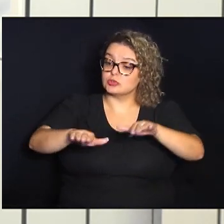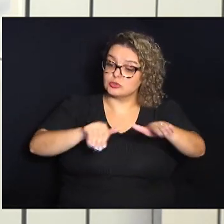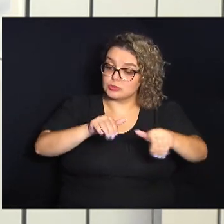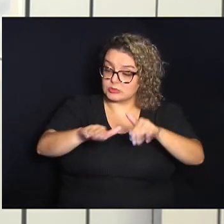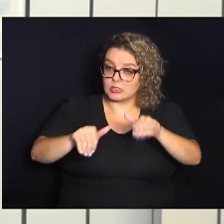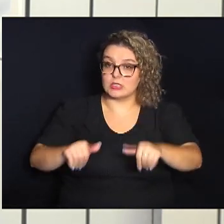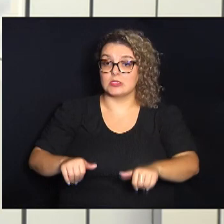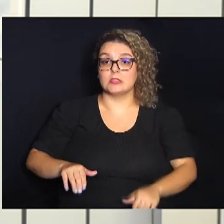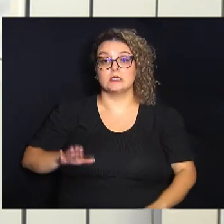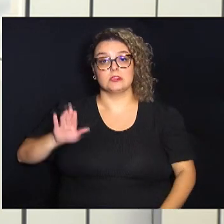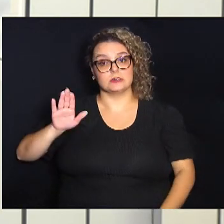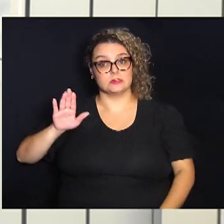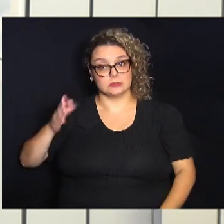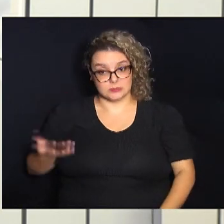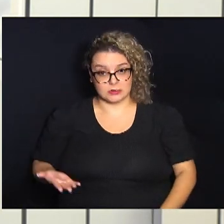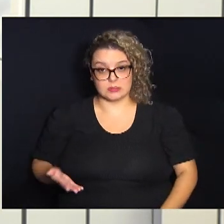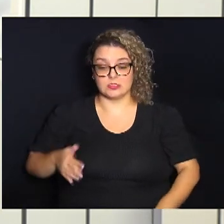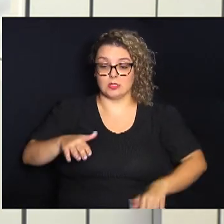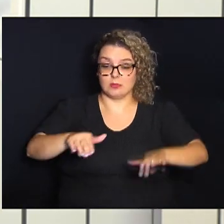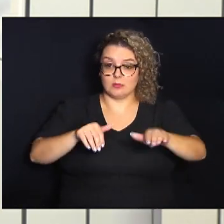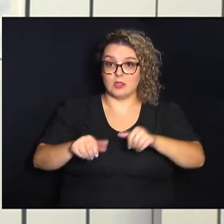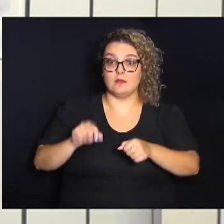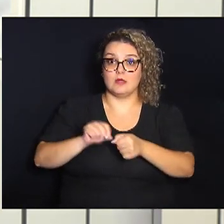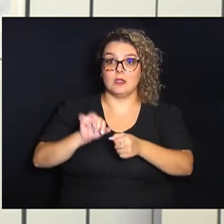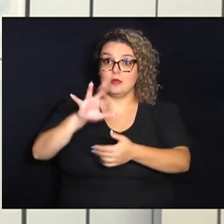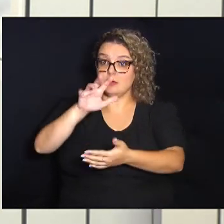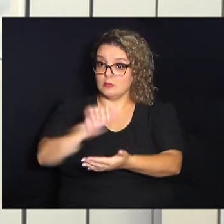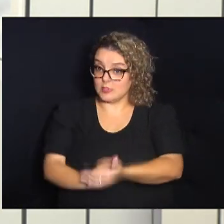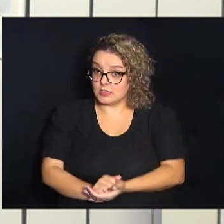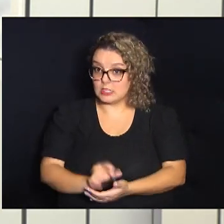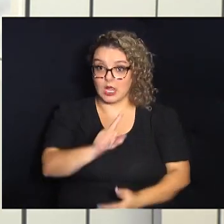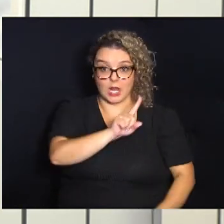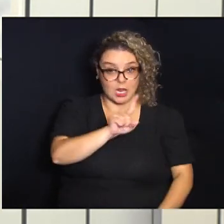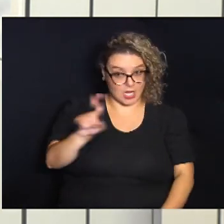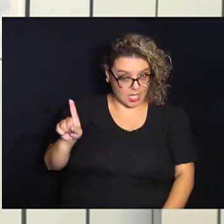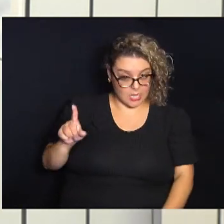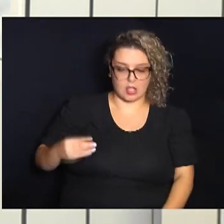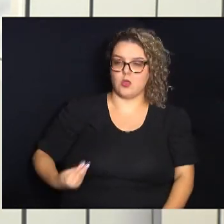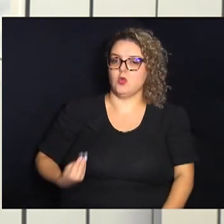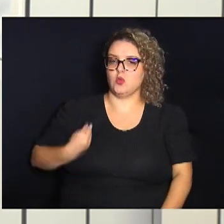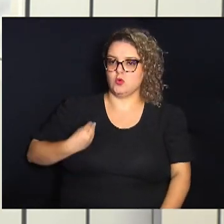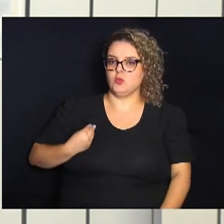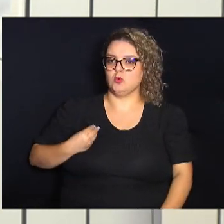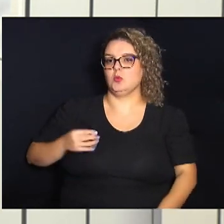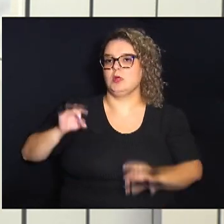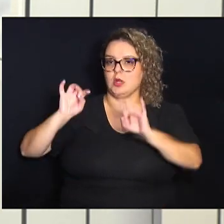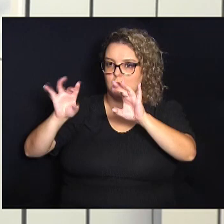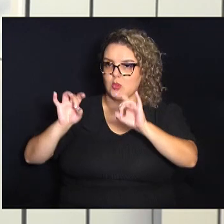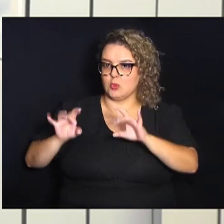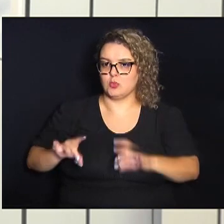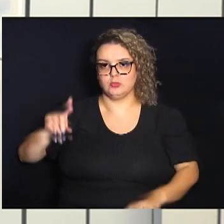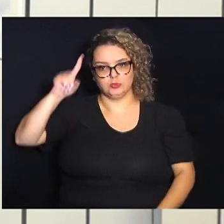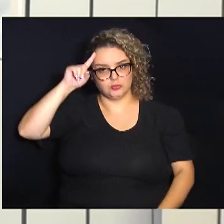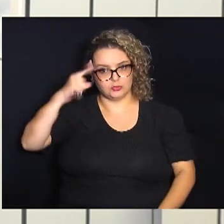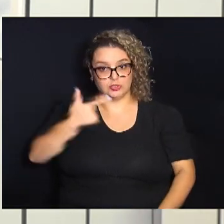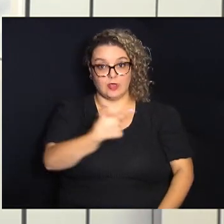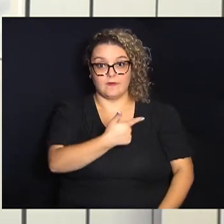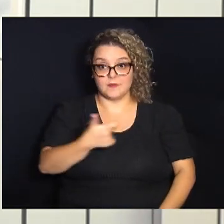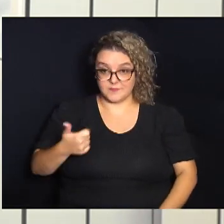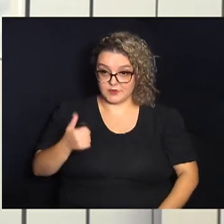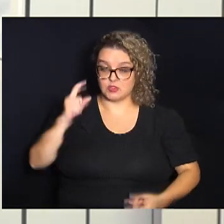nesta chamada deverão realizar a matrícula não presencial exclusivamente no dia 21 de